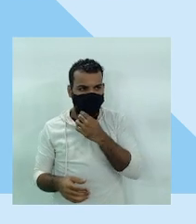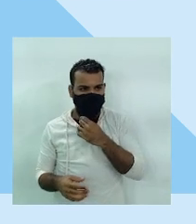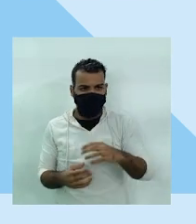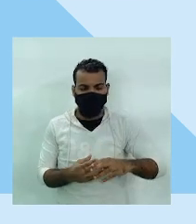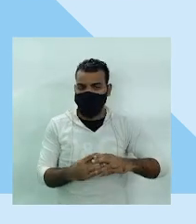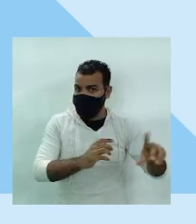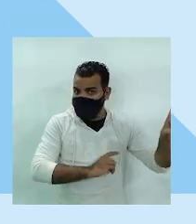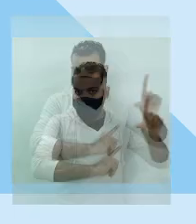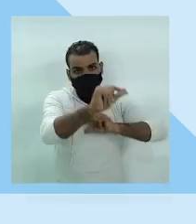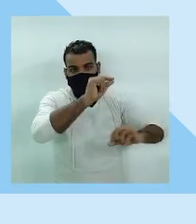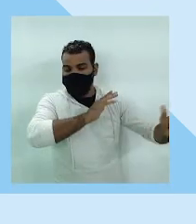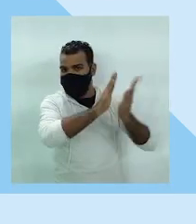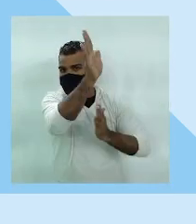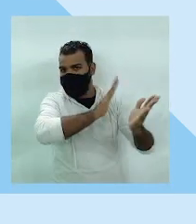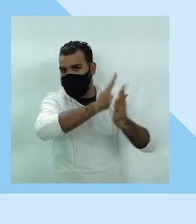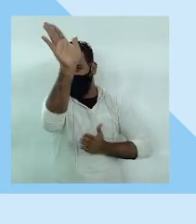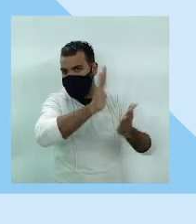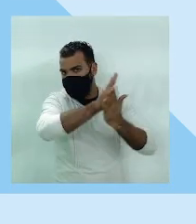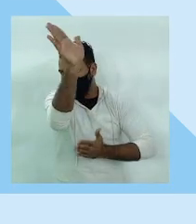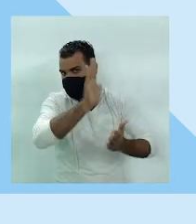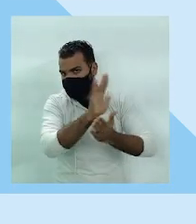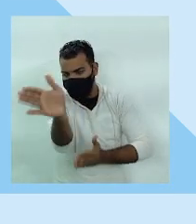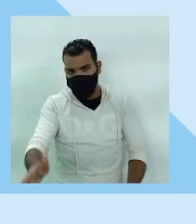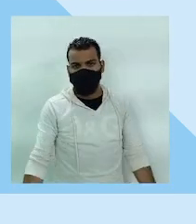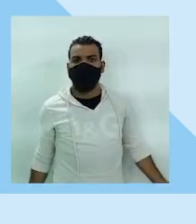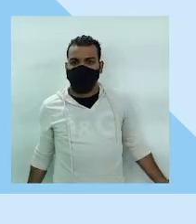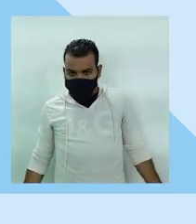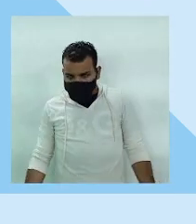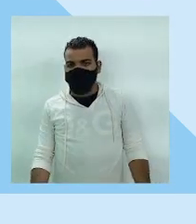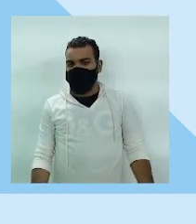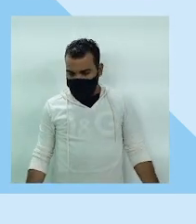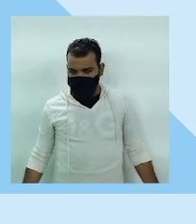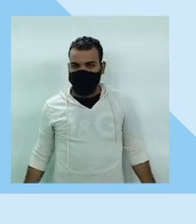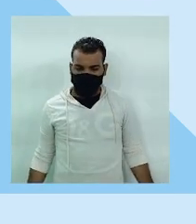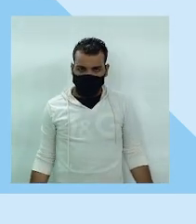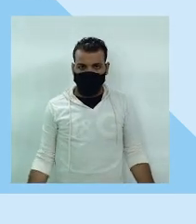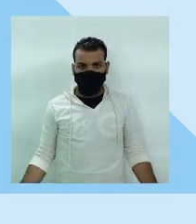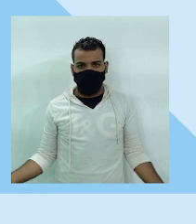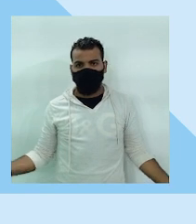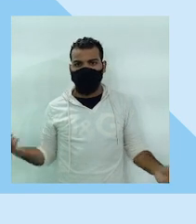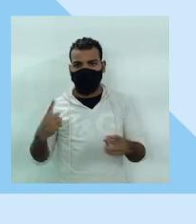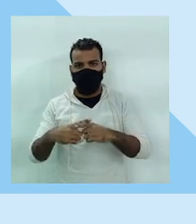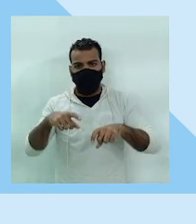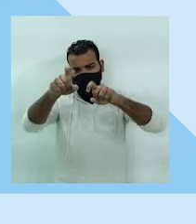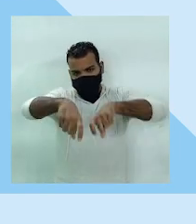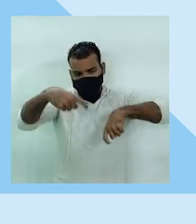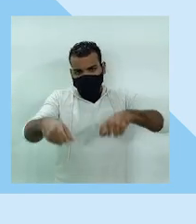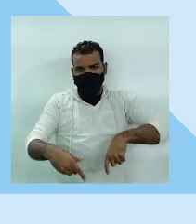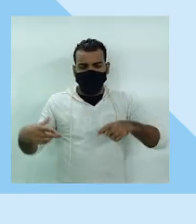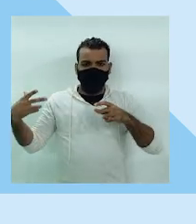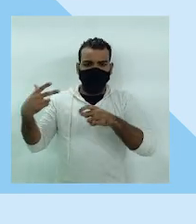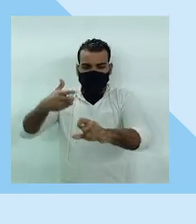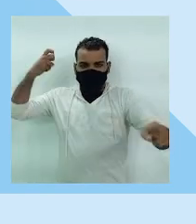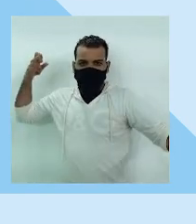os bandeirantes, né? Ou seja, por ataques a vilas e fazendas, pela colaboração